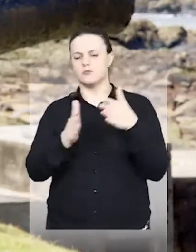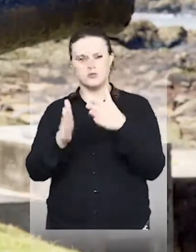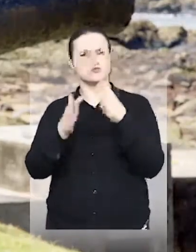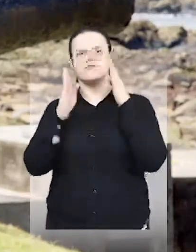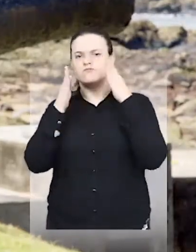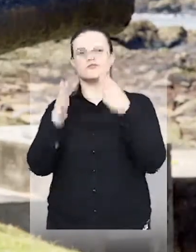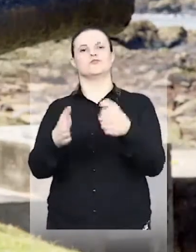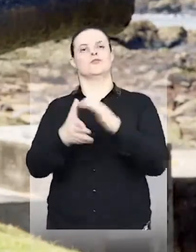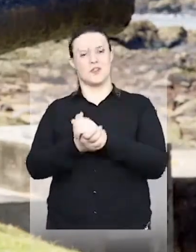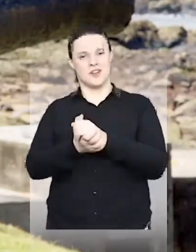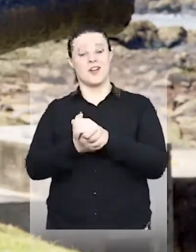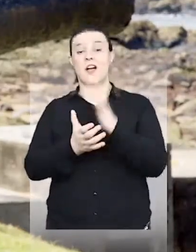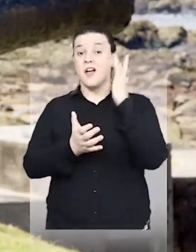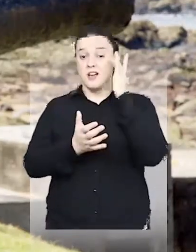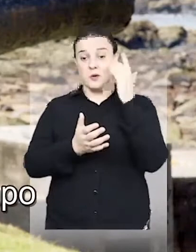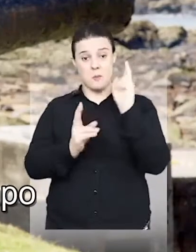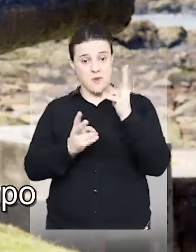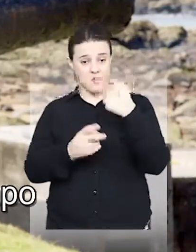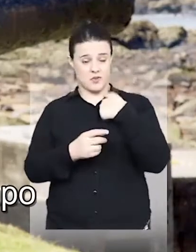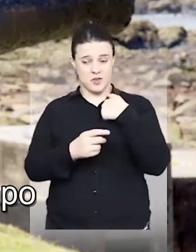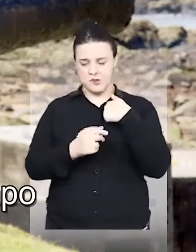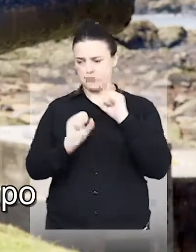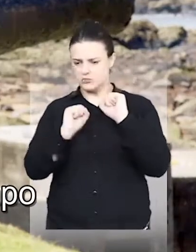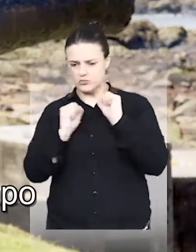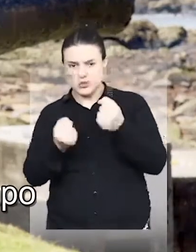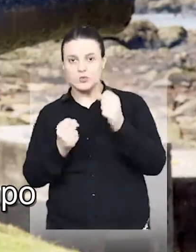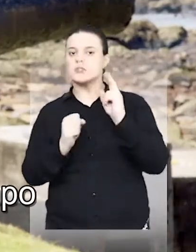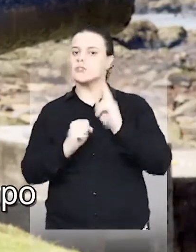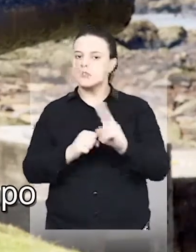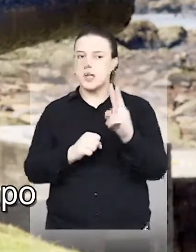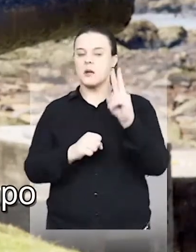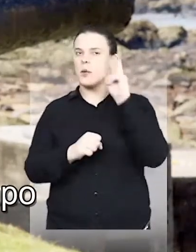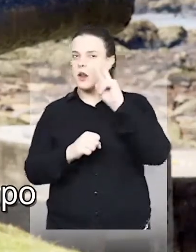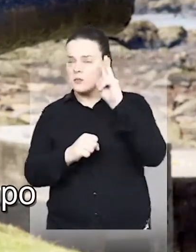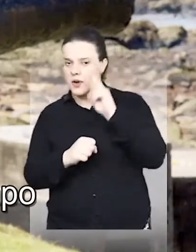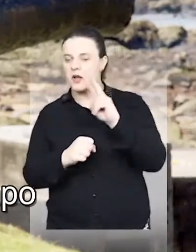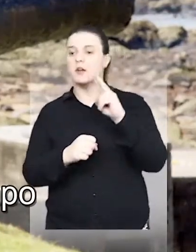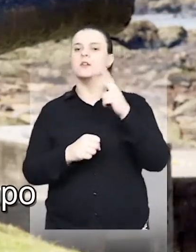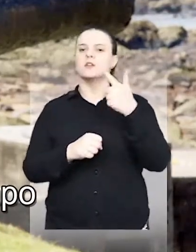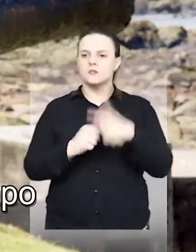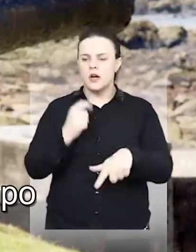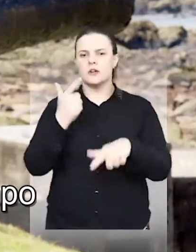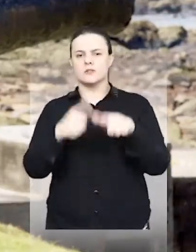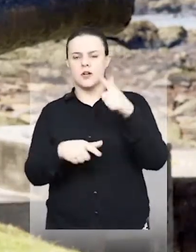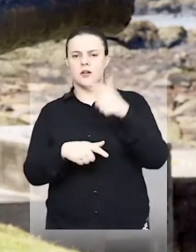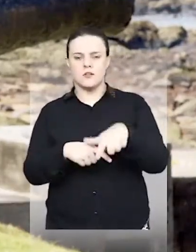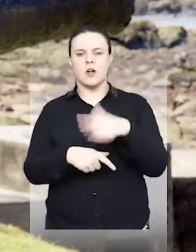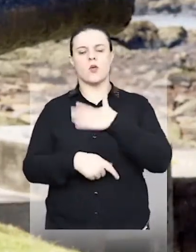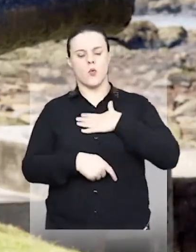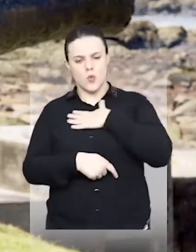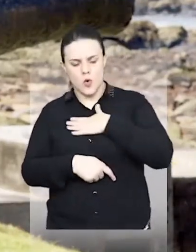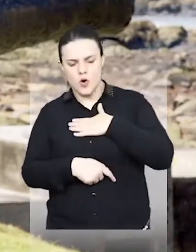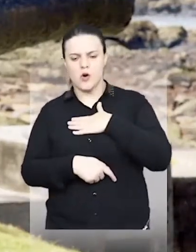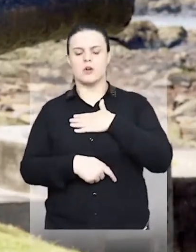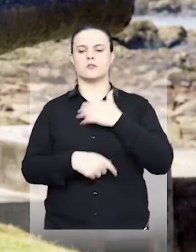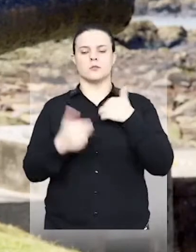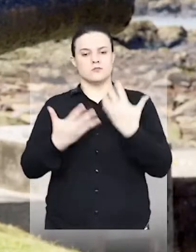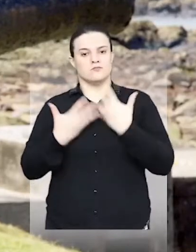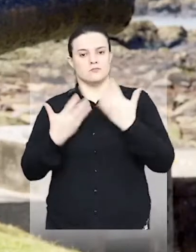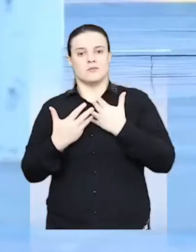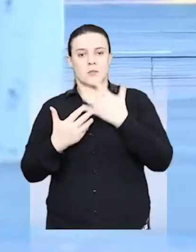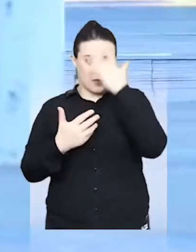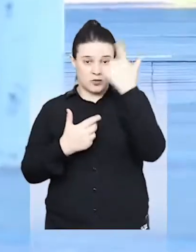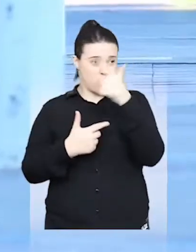seguir esse caminho. Então acho que eu mesmo que eu tenho que todo o tempo ficar me retroalimentando isso como o meu, tem que ser meu